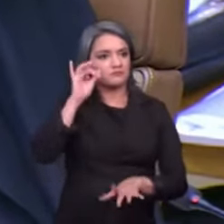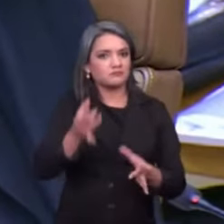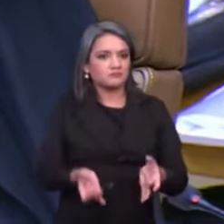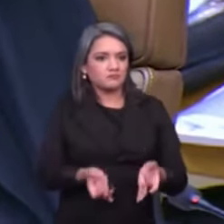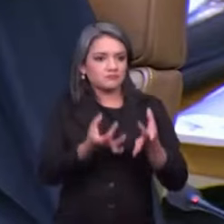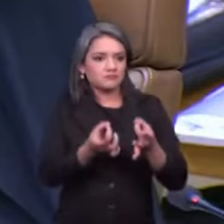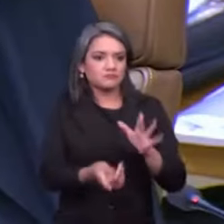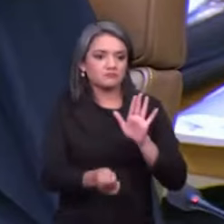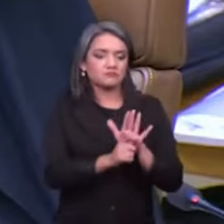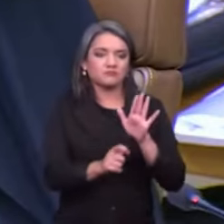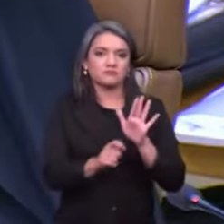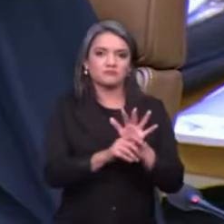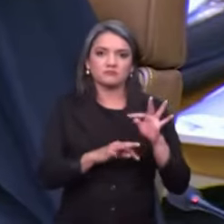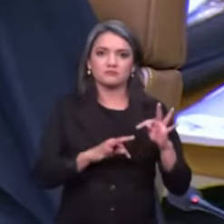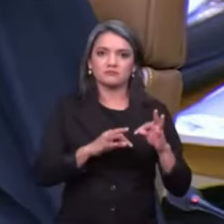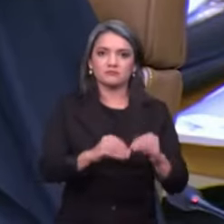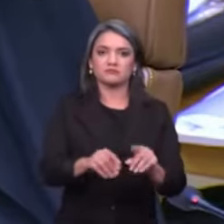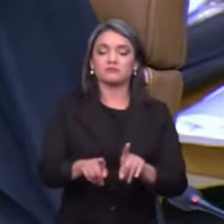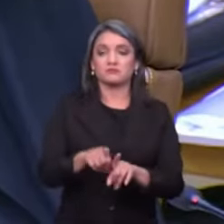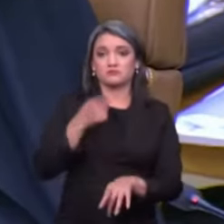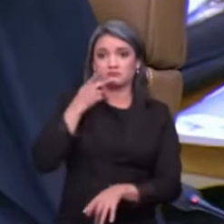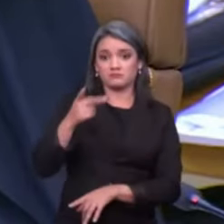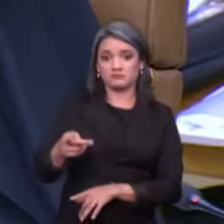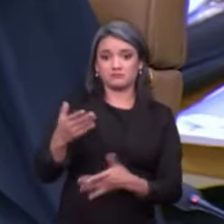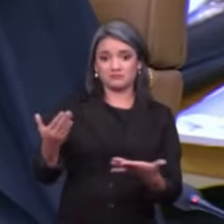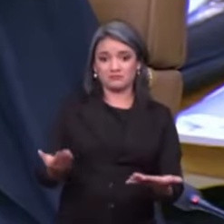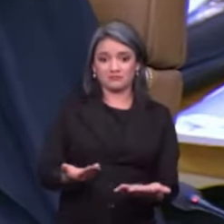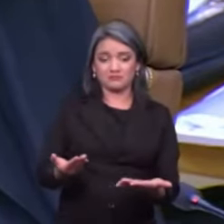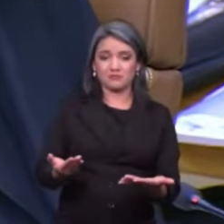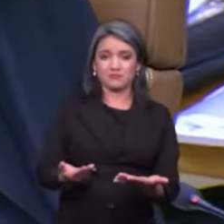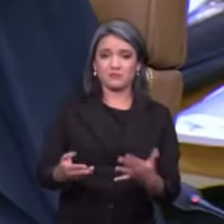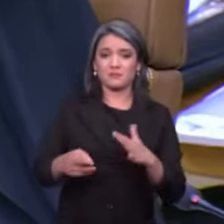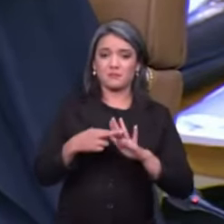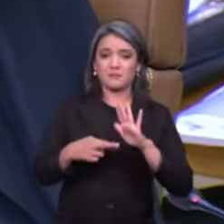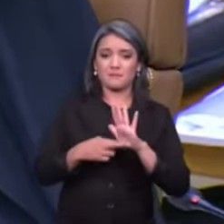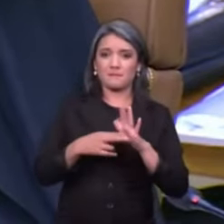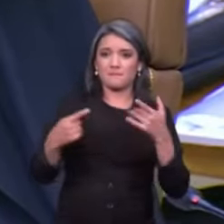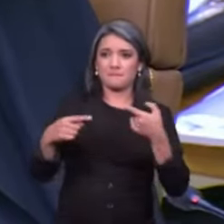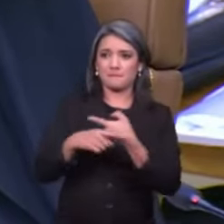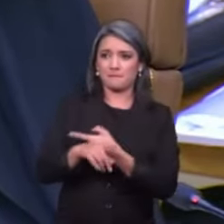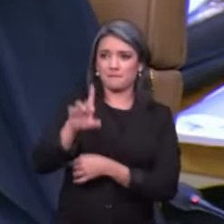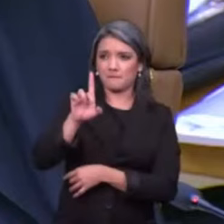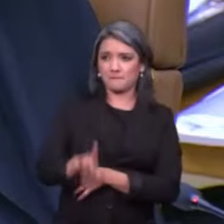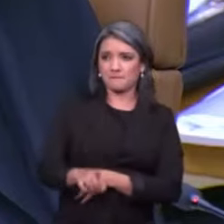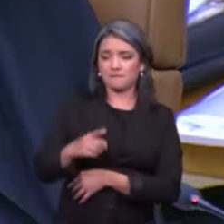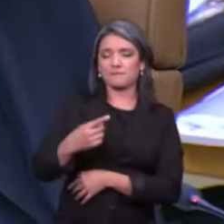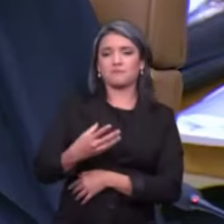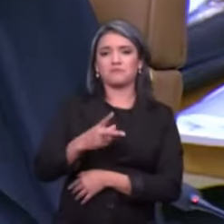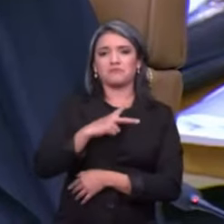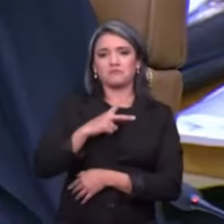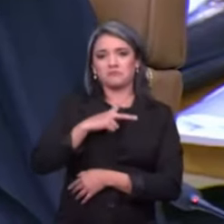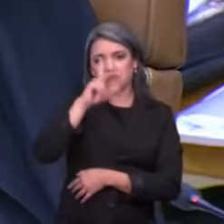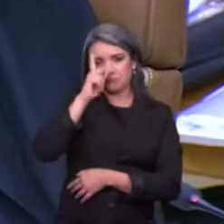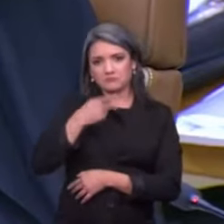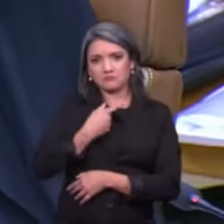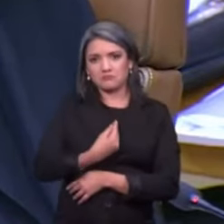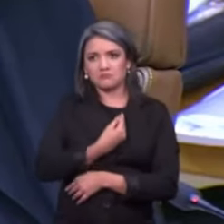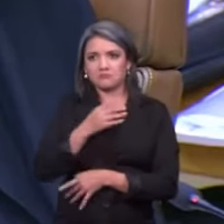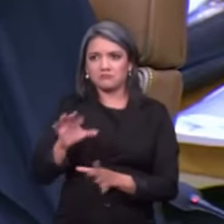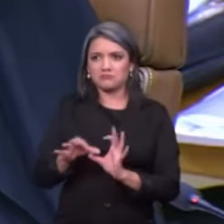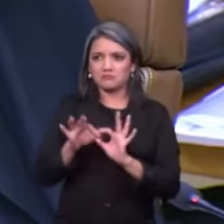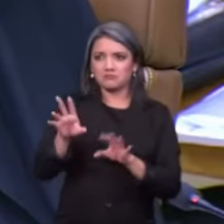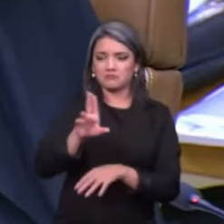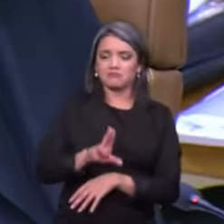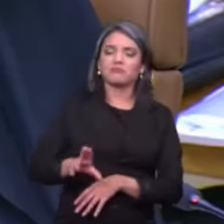proporções. A tese de que a norma impugnada implicaria violação aos direitos à intimidade e à liberdade do usuário de drogas parece se enfraquecer